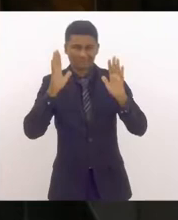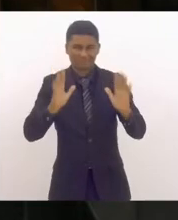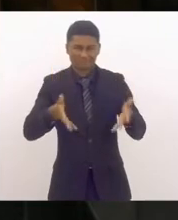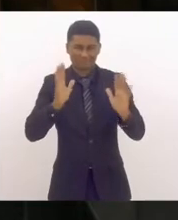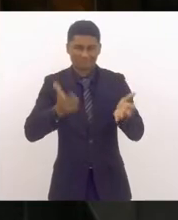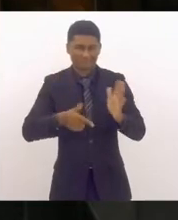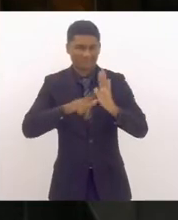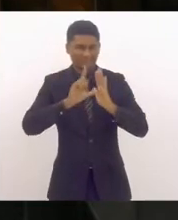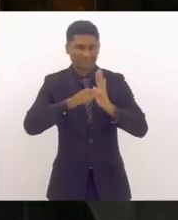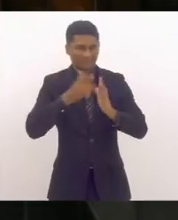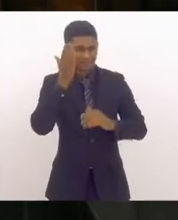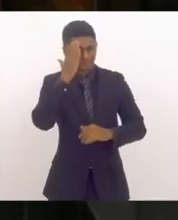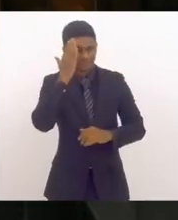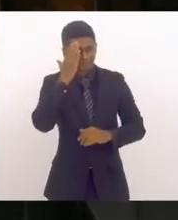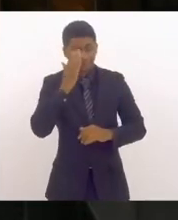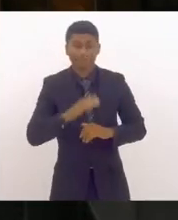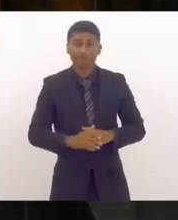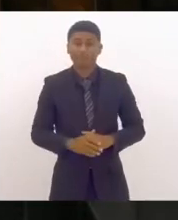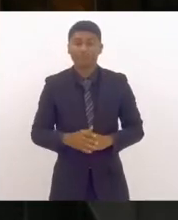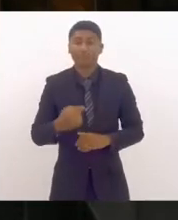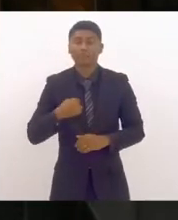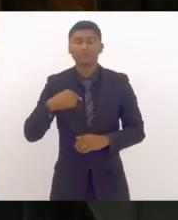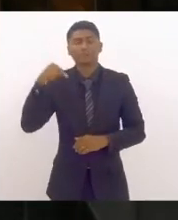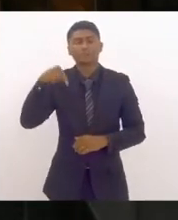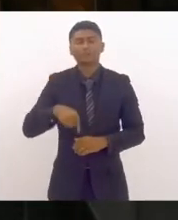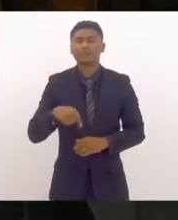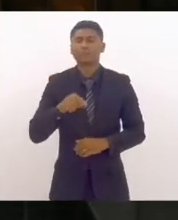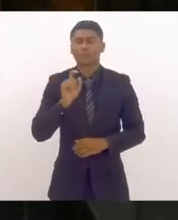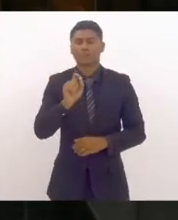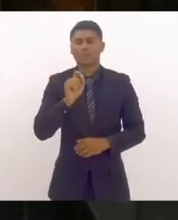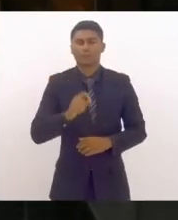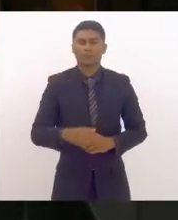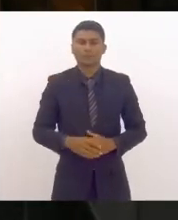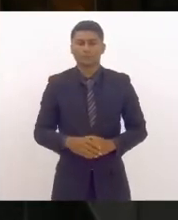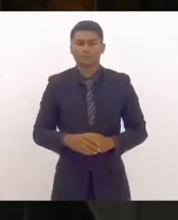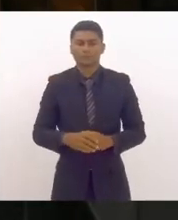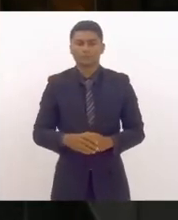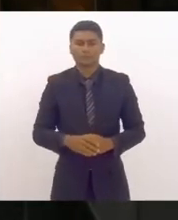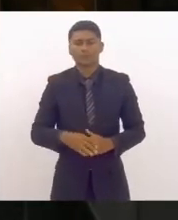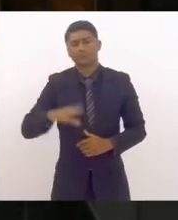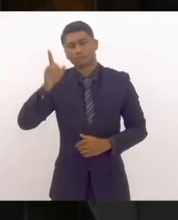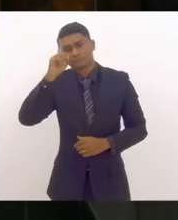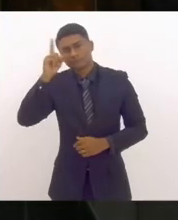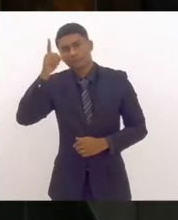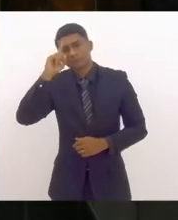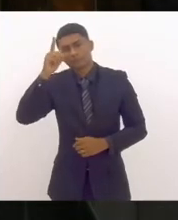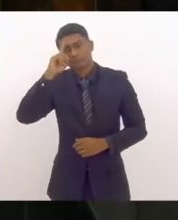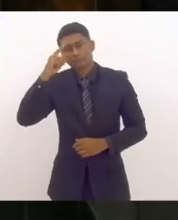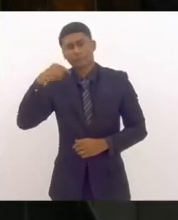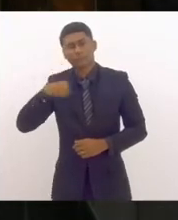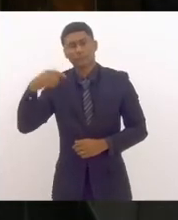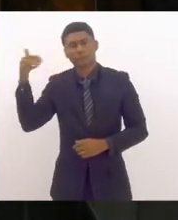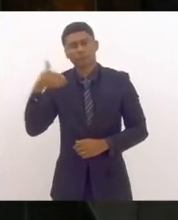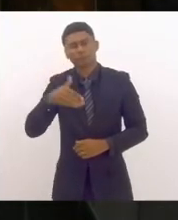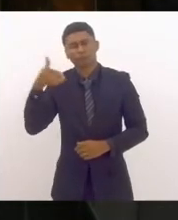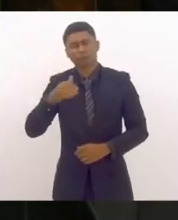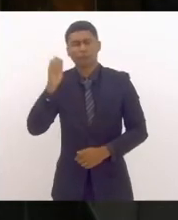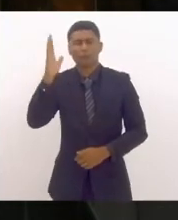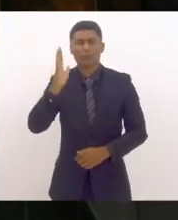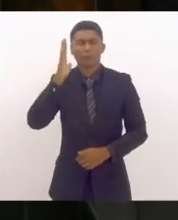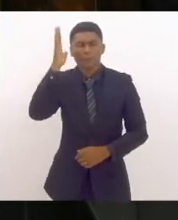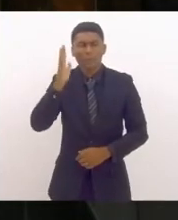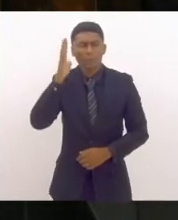do meu tempo a gente vai aqui a cada dia abordar um